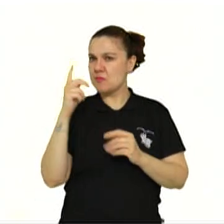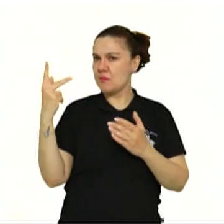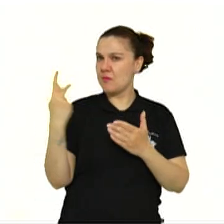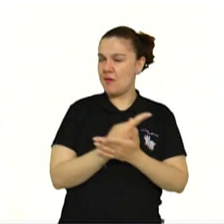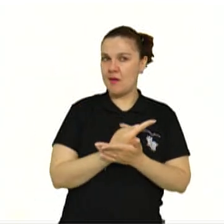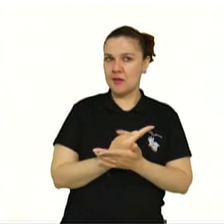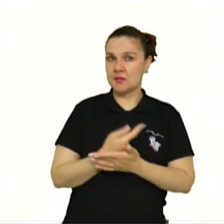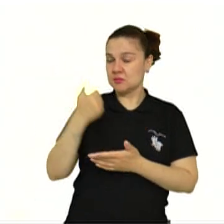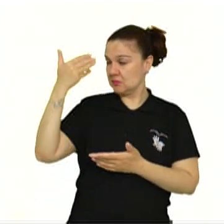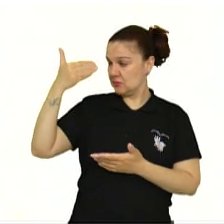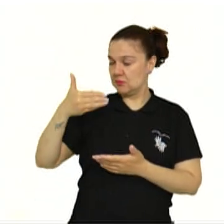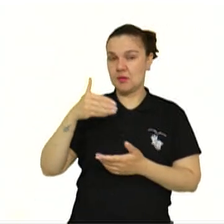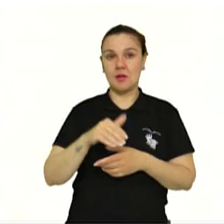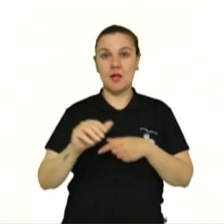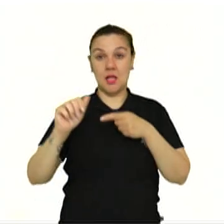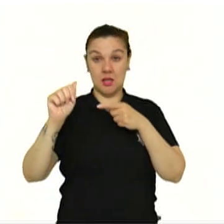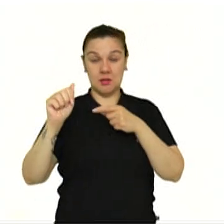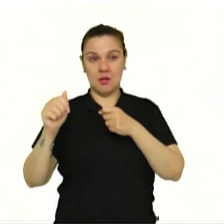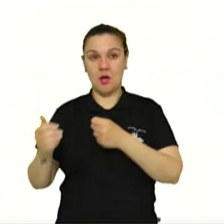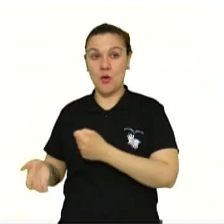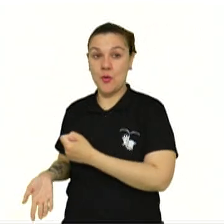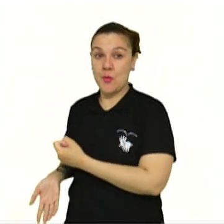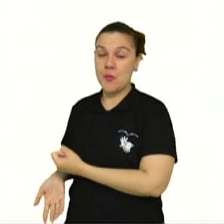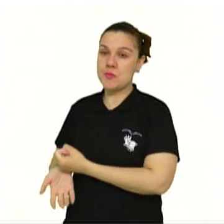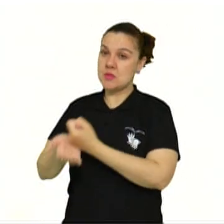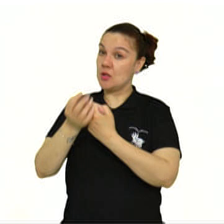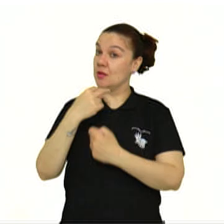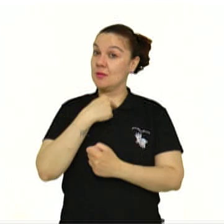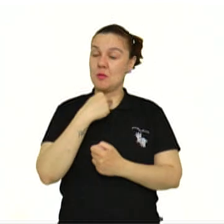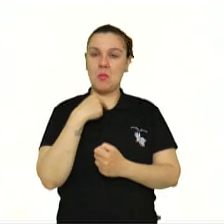dessa é falsa? Letra A, o servidor